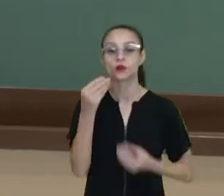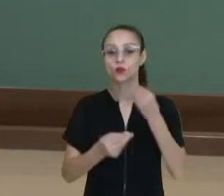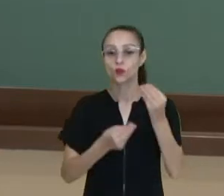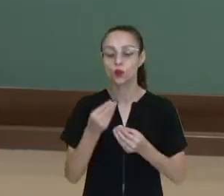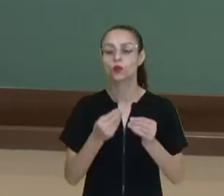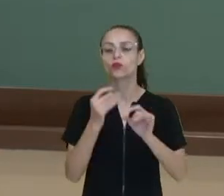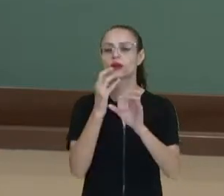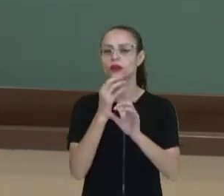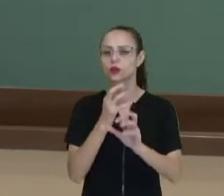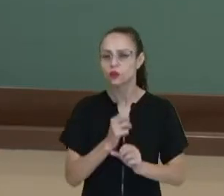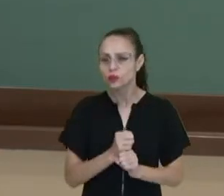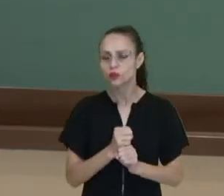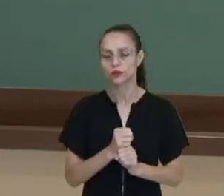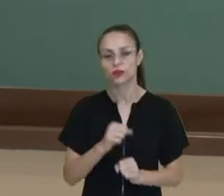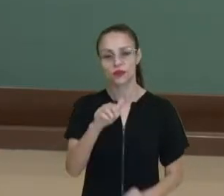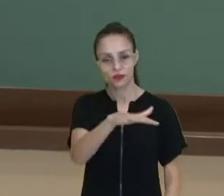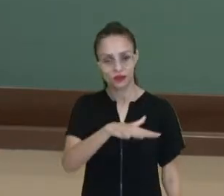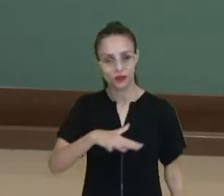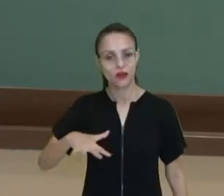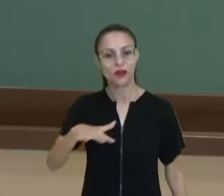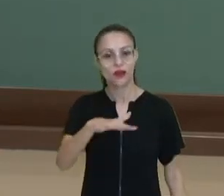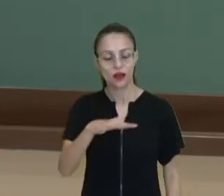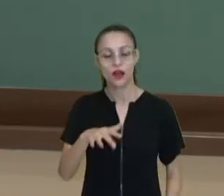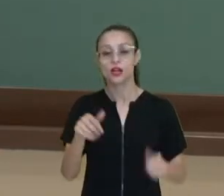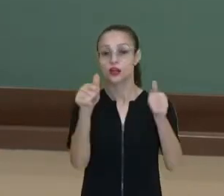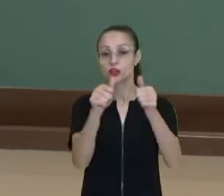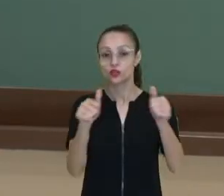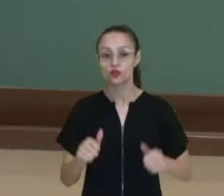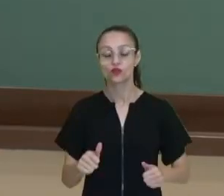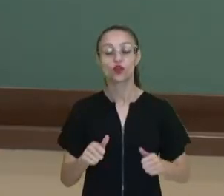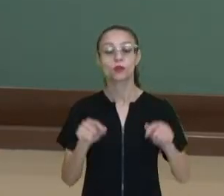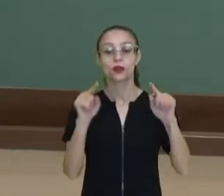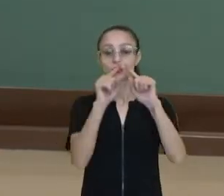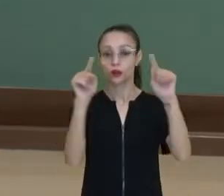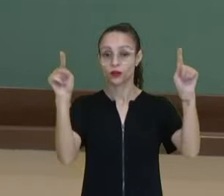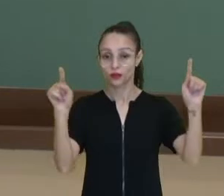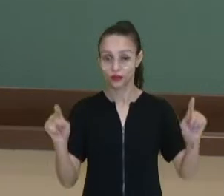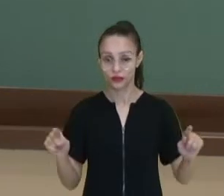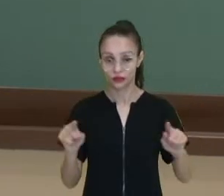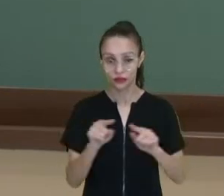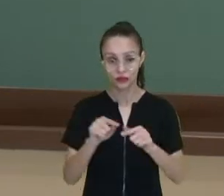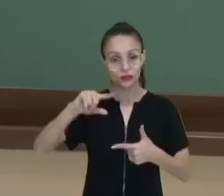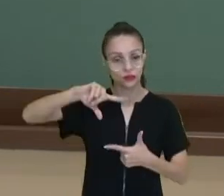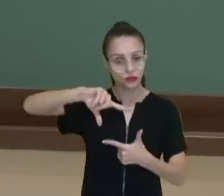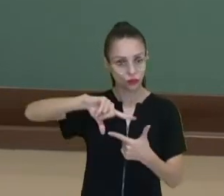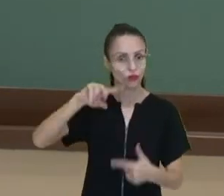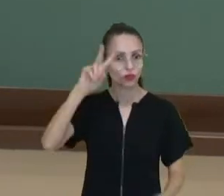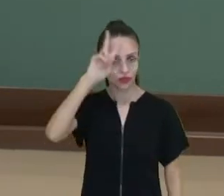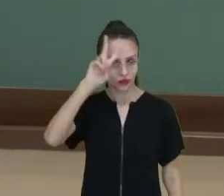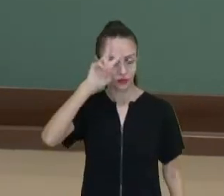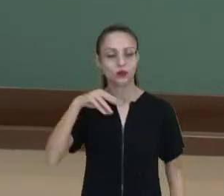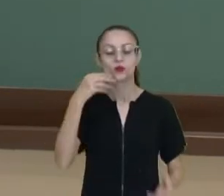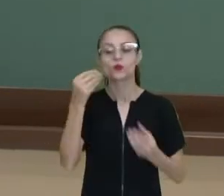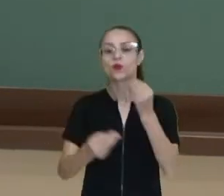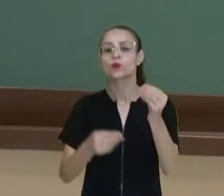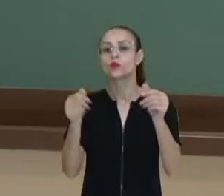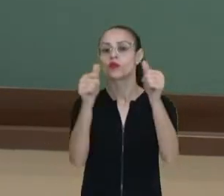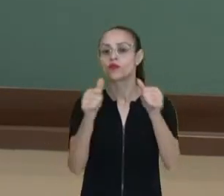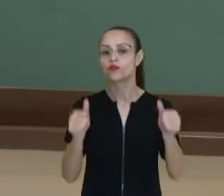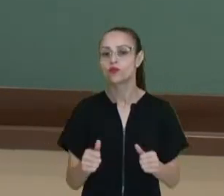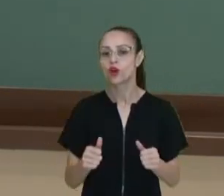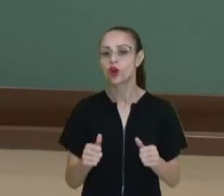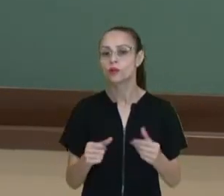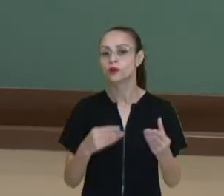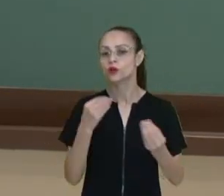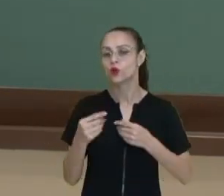fazemos para calcular a área no formato retangular lembra ainda como calculamos a área no formato de